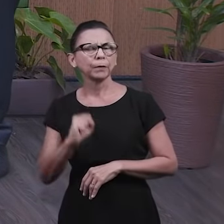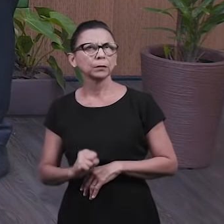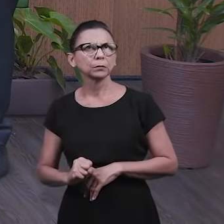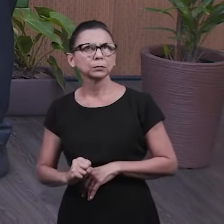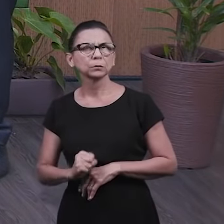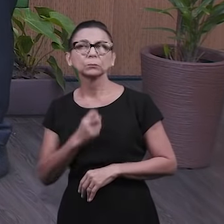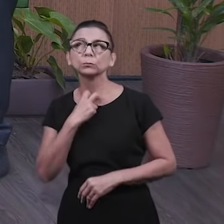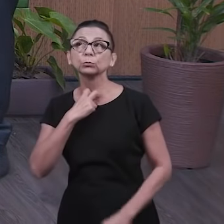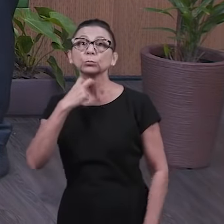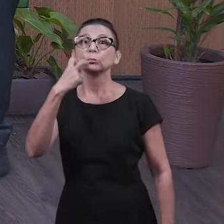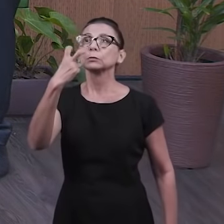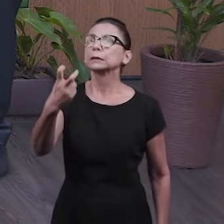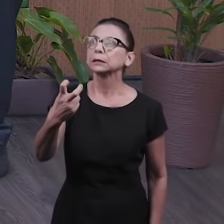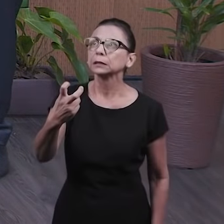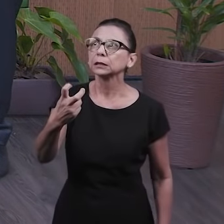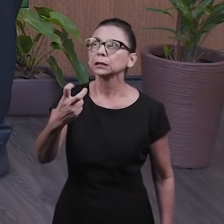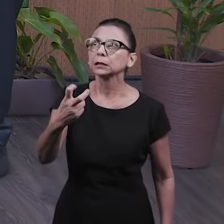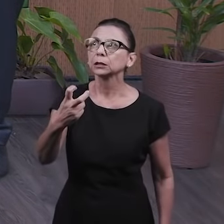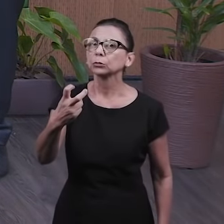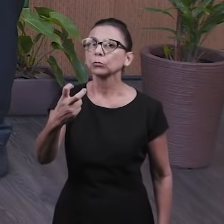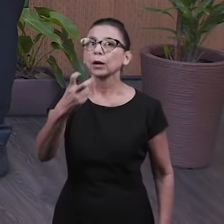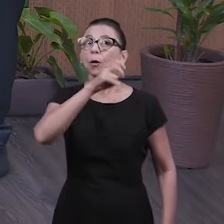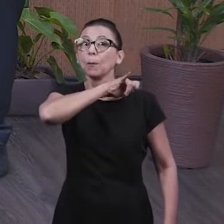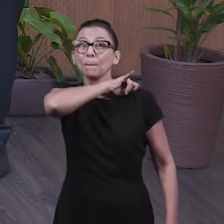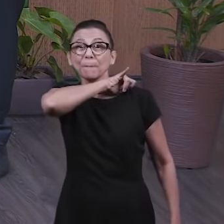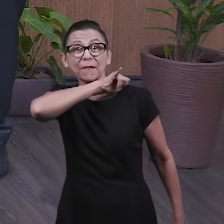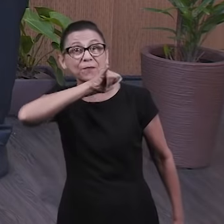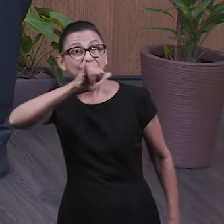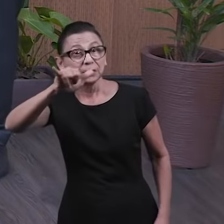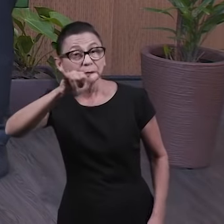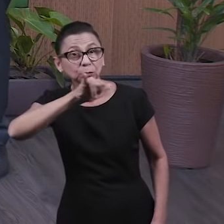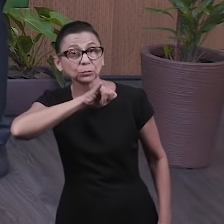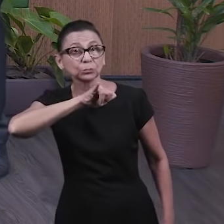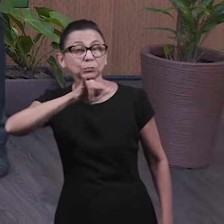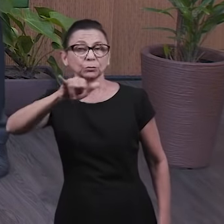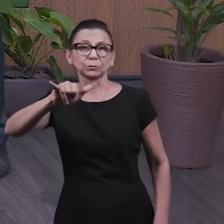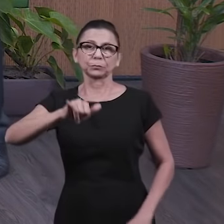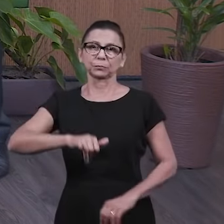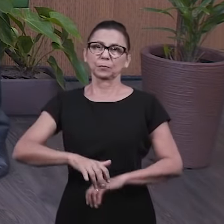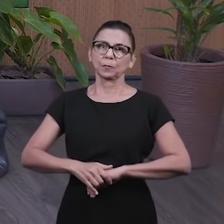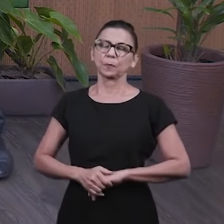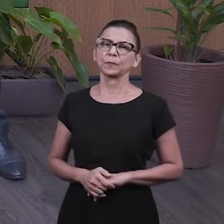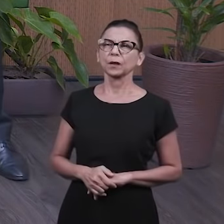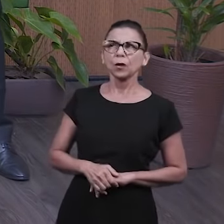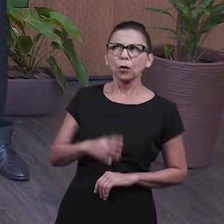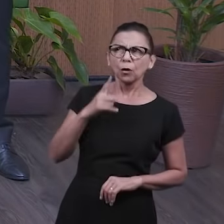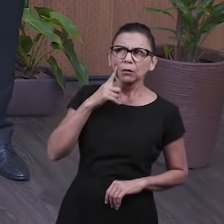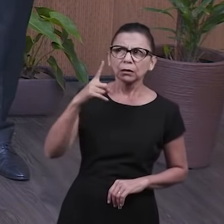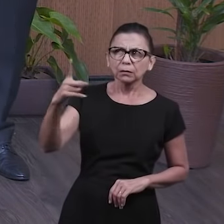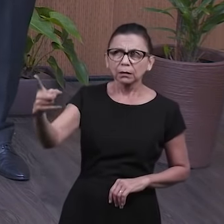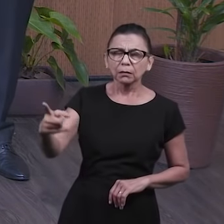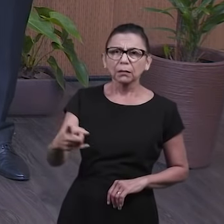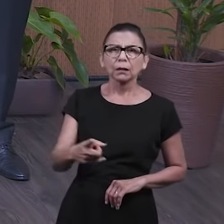um grito. Um aviso. Um aviso que é o momento. O esposo estava chegando.